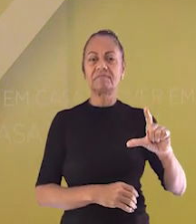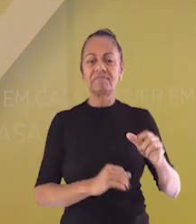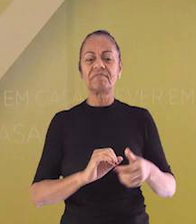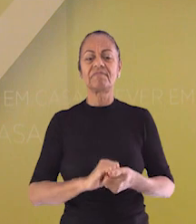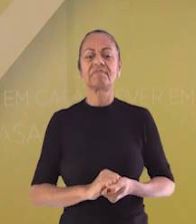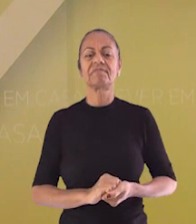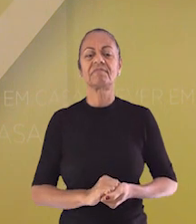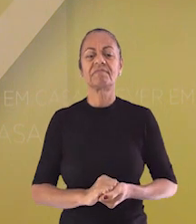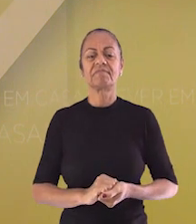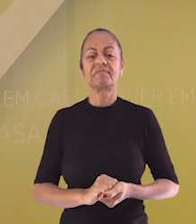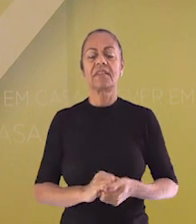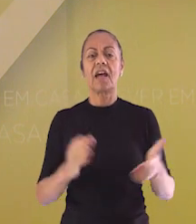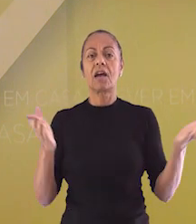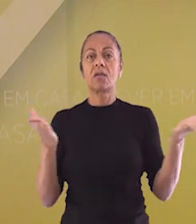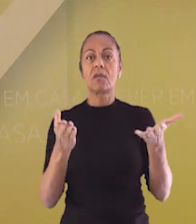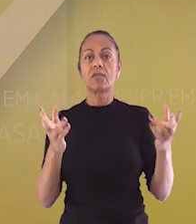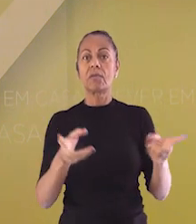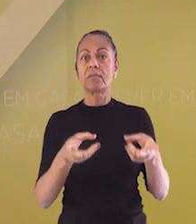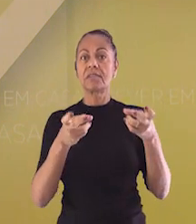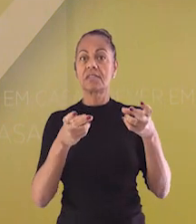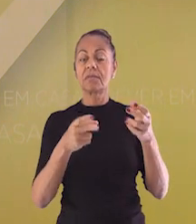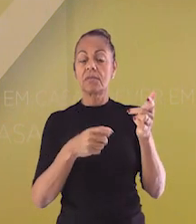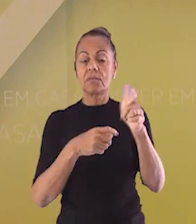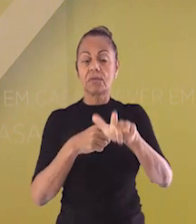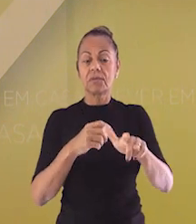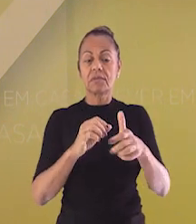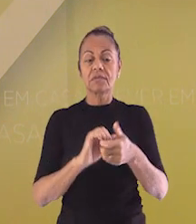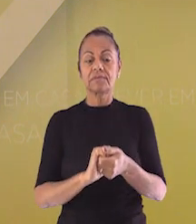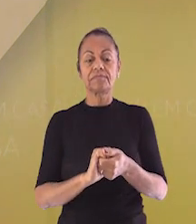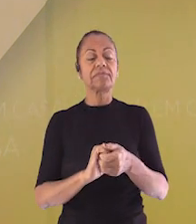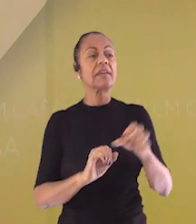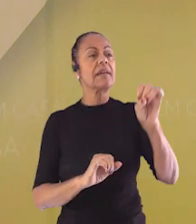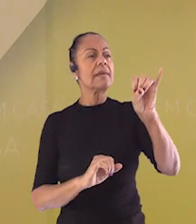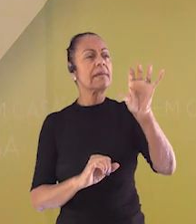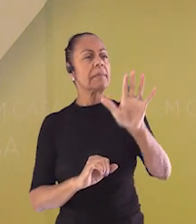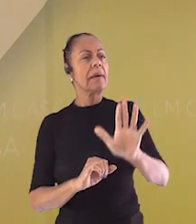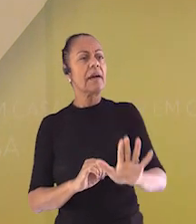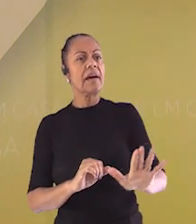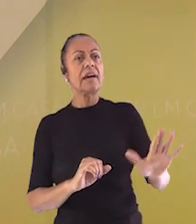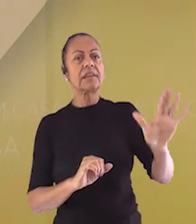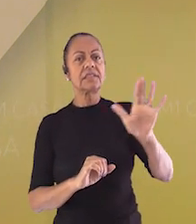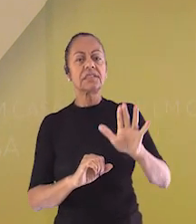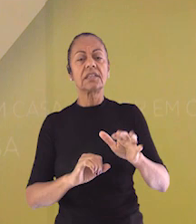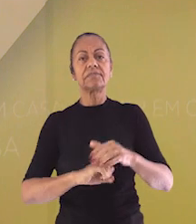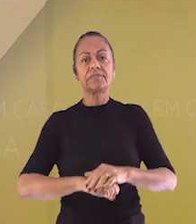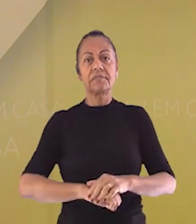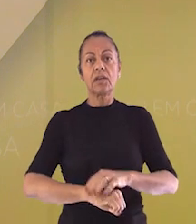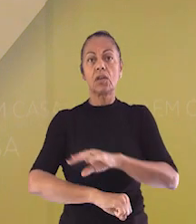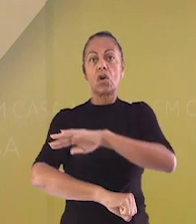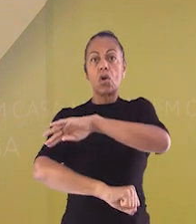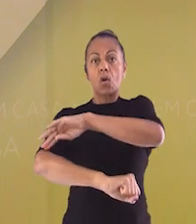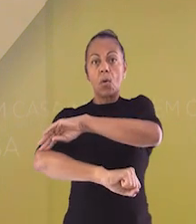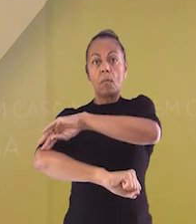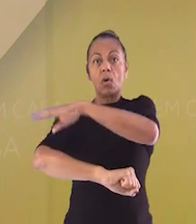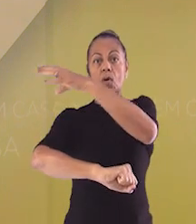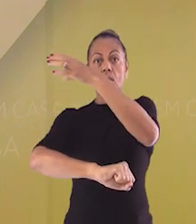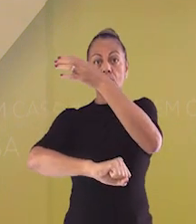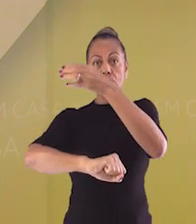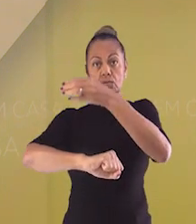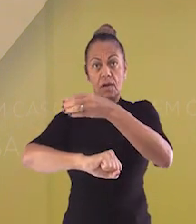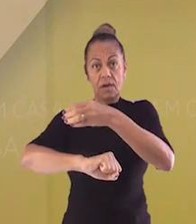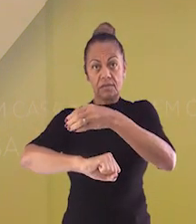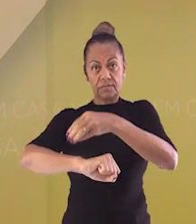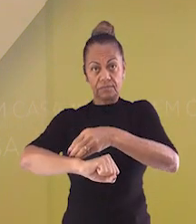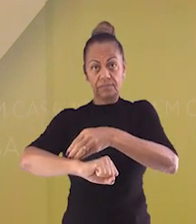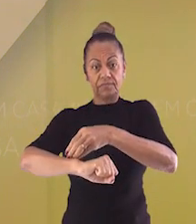acertou essa forma de relevo? Vamos observar outra. Essa imagem é do Mochoara,